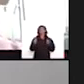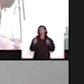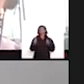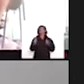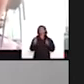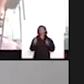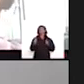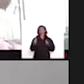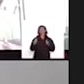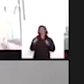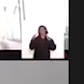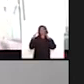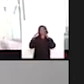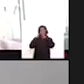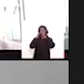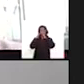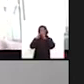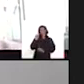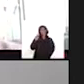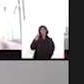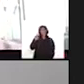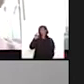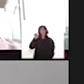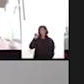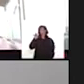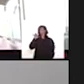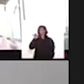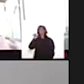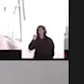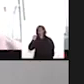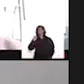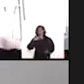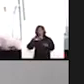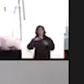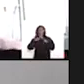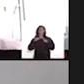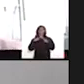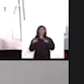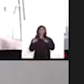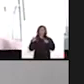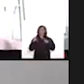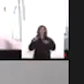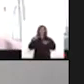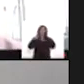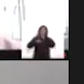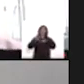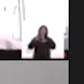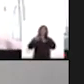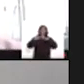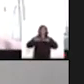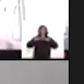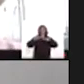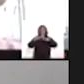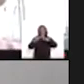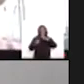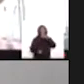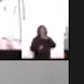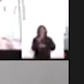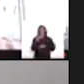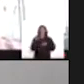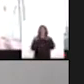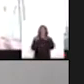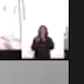dessa resposta, tá bom? Ele, de qualquer forma, vai sair de pauta. Pode ser? Perfeitamente. Então, o que Vossa Excelência está dizendo, eu concordo, é que ele vai sair de pauta